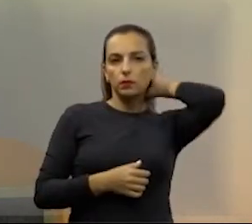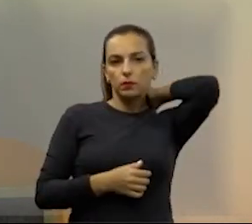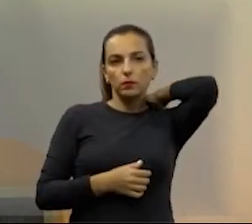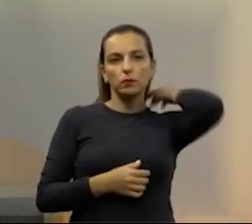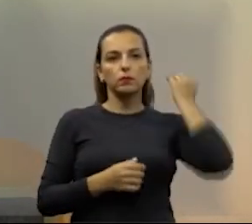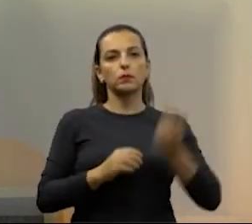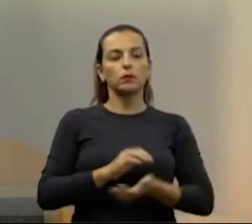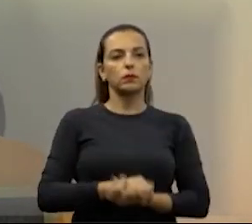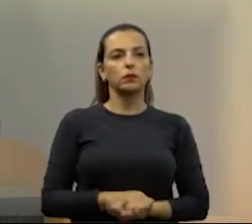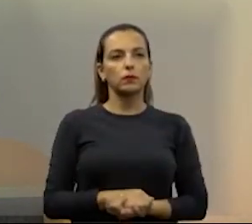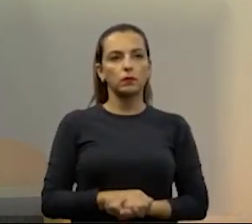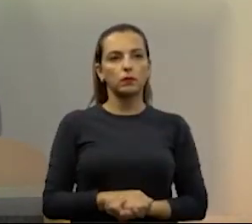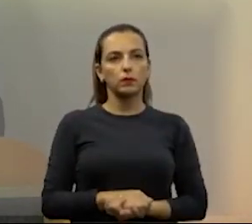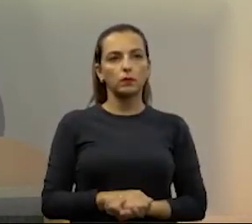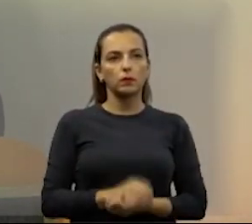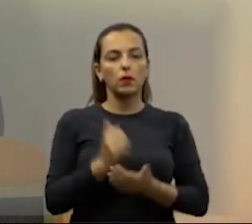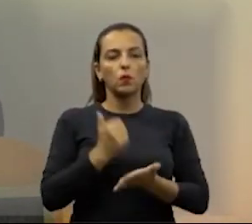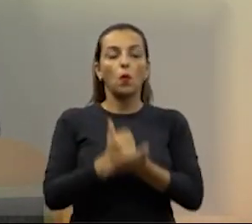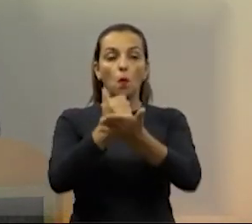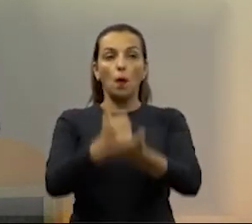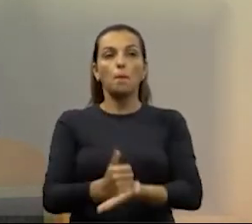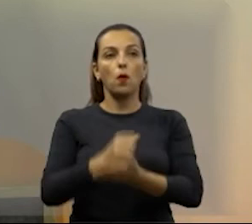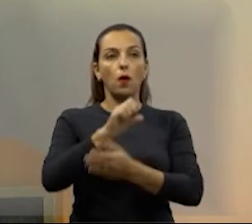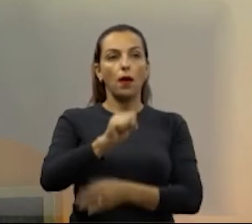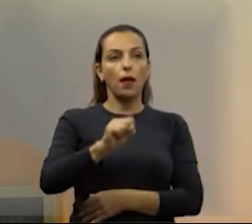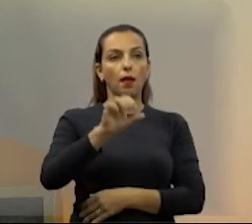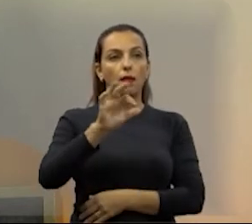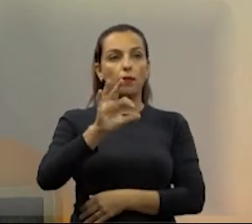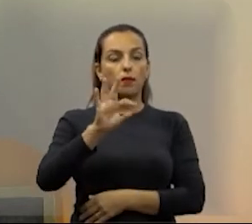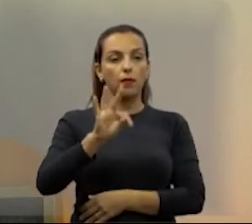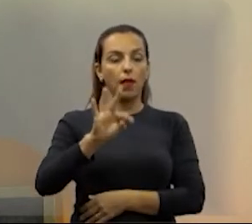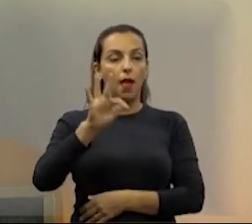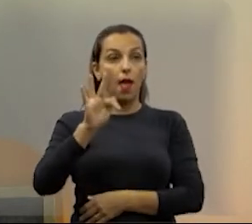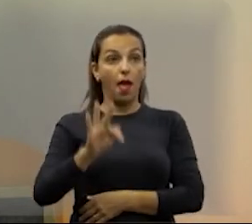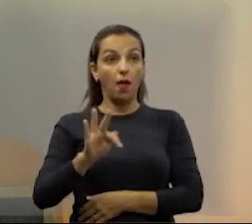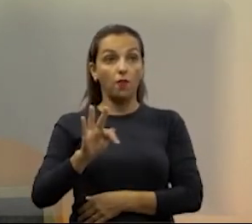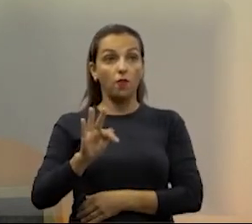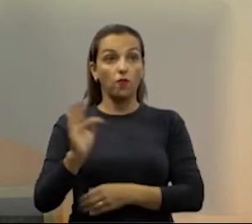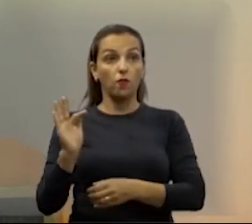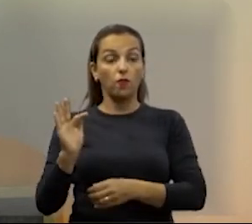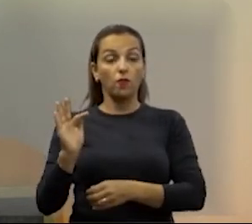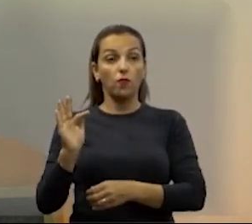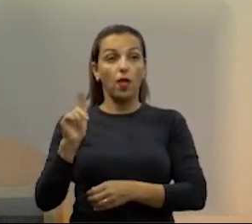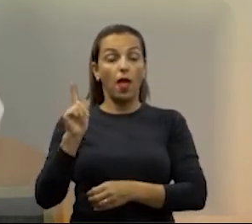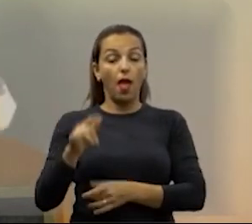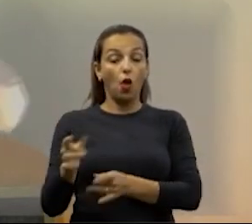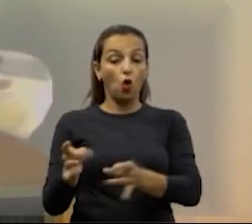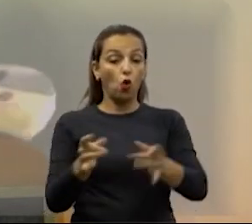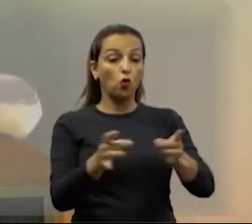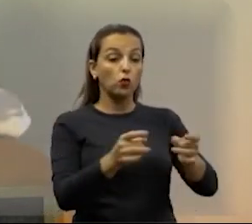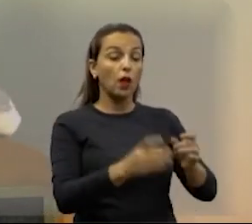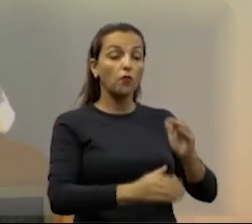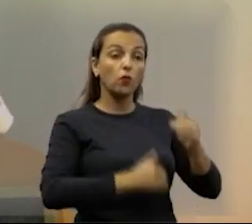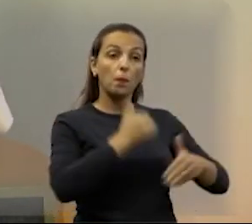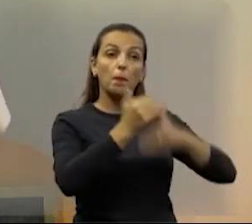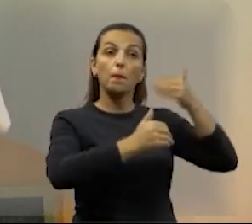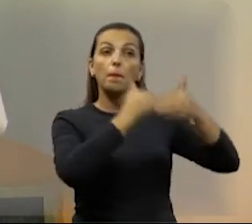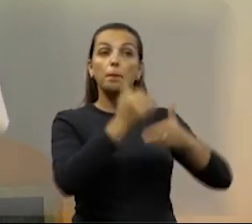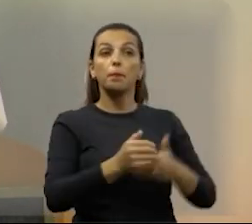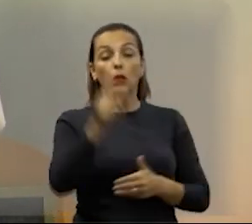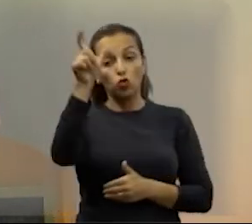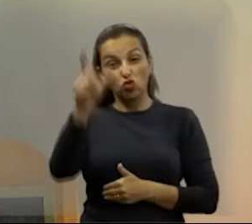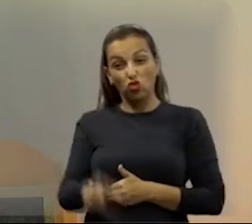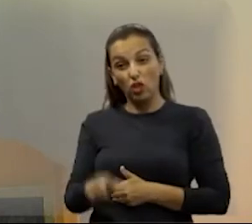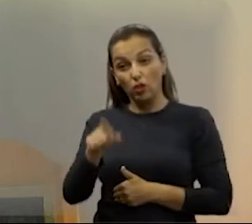E com o amparo do STF, que não deixa a polícia subir no morro, o tráfico está crescendo. Hoje o ladrão tem arma e o cidadão de bem, ele é